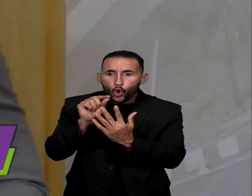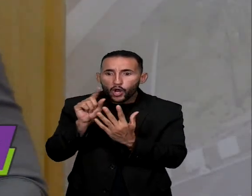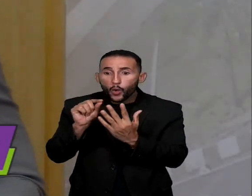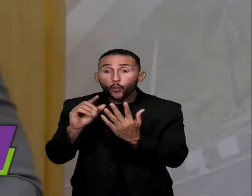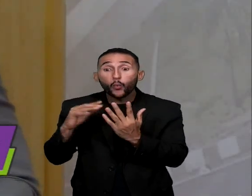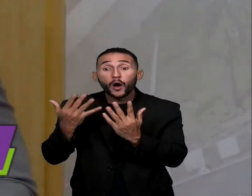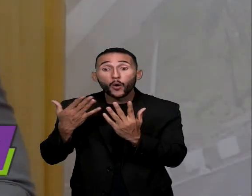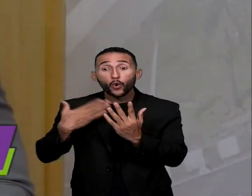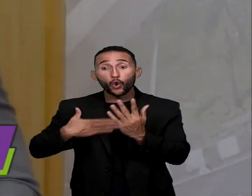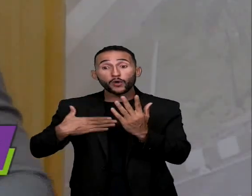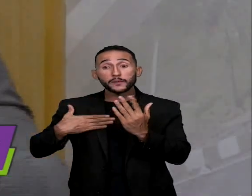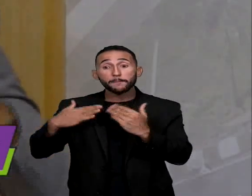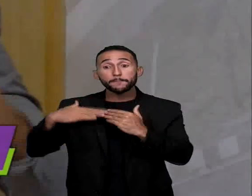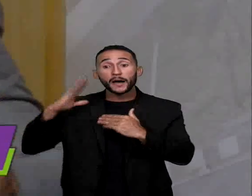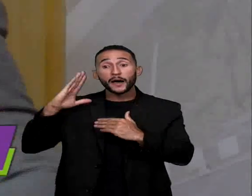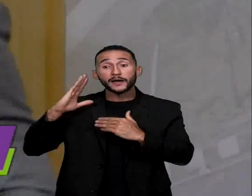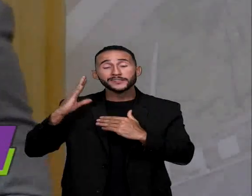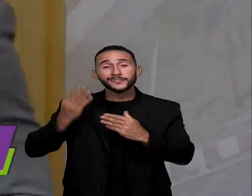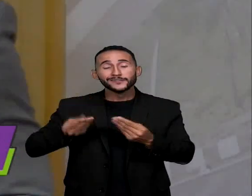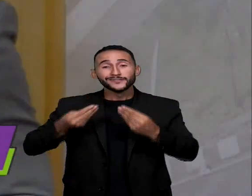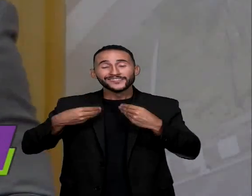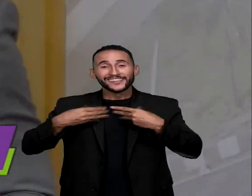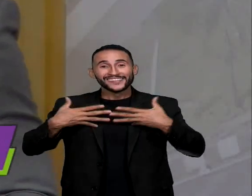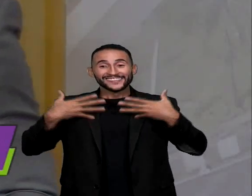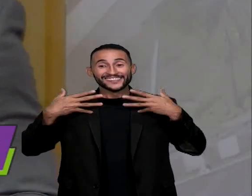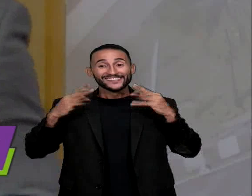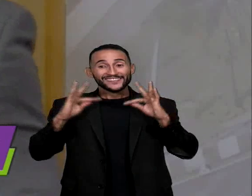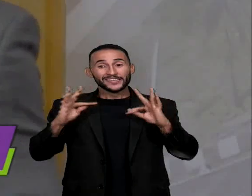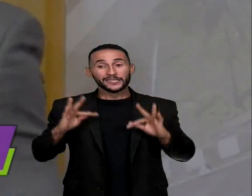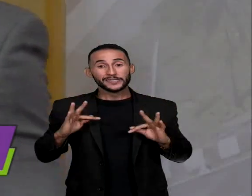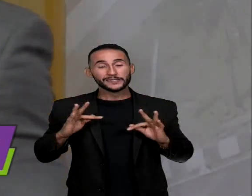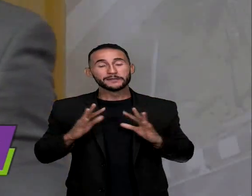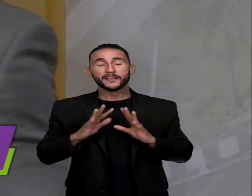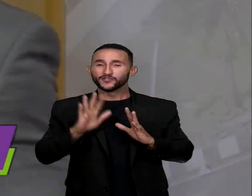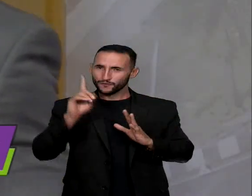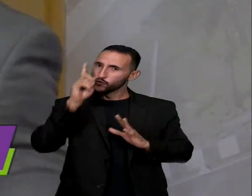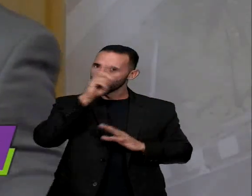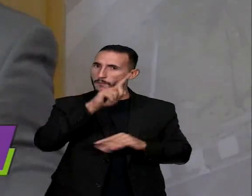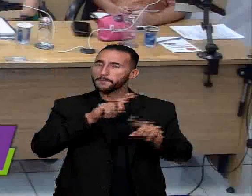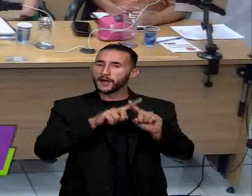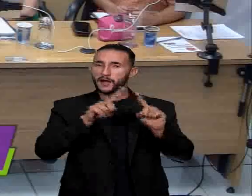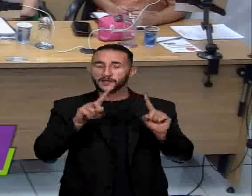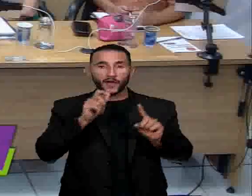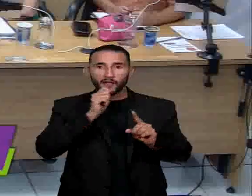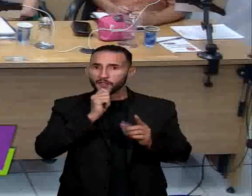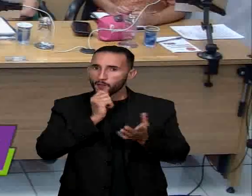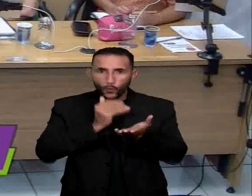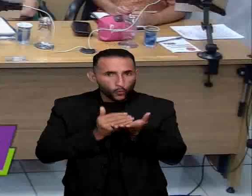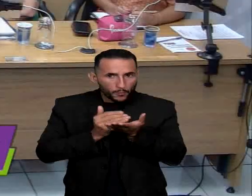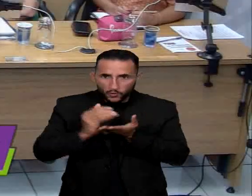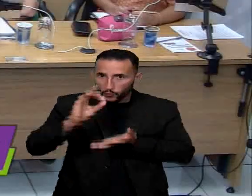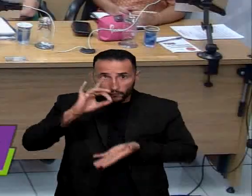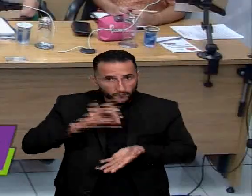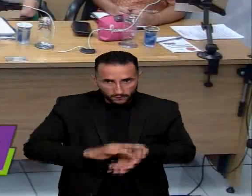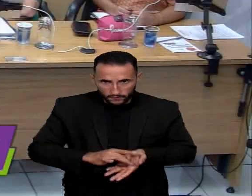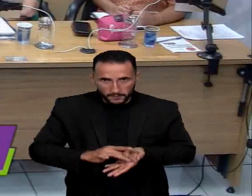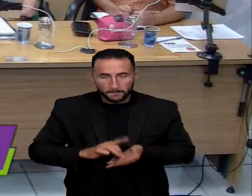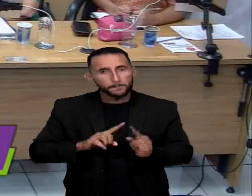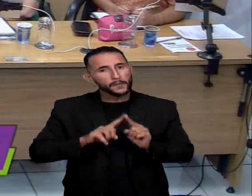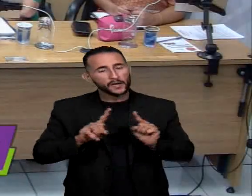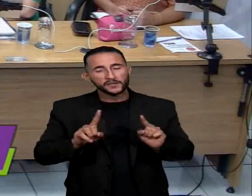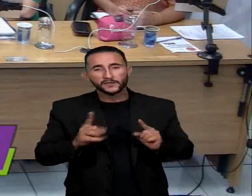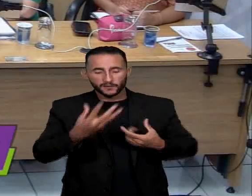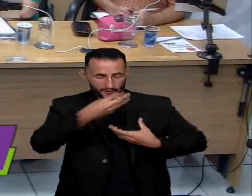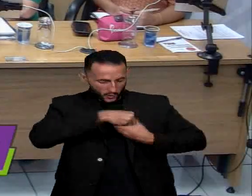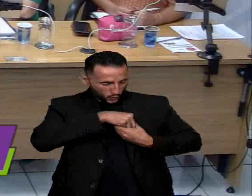deixa mais feliz ou que que você tem mais orgulho mas eu nem começou e eu já falo no meu